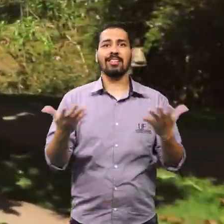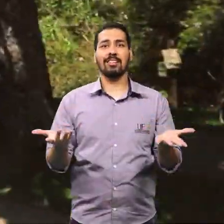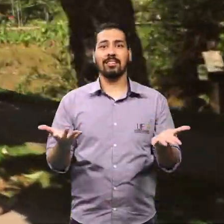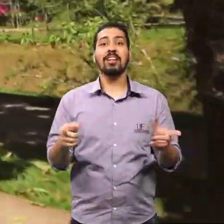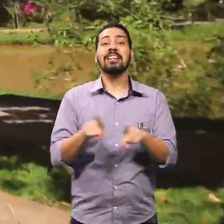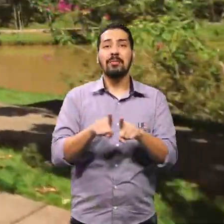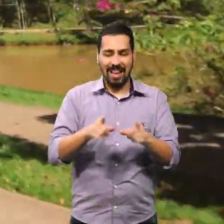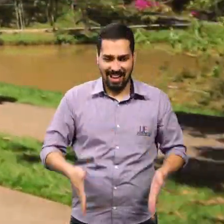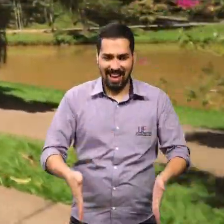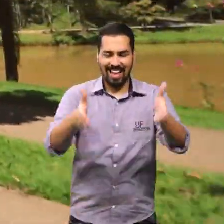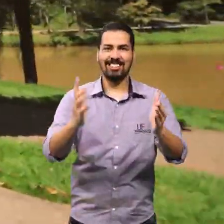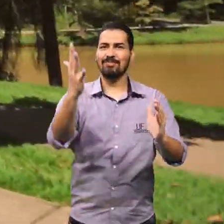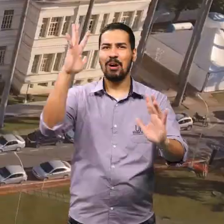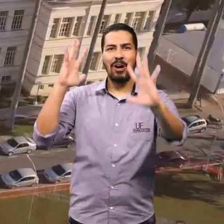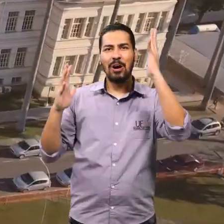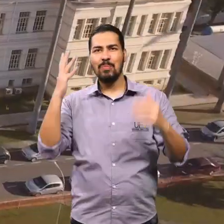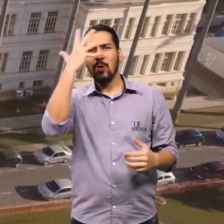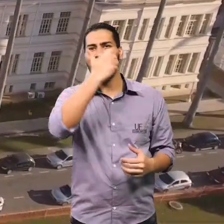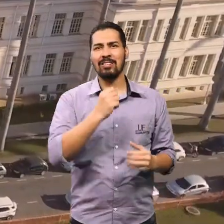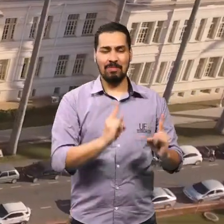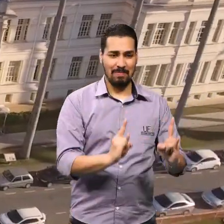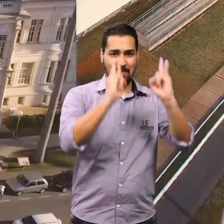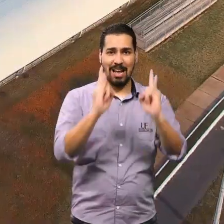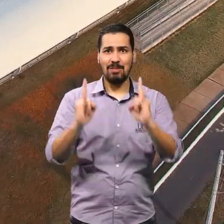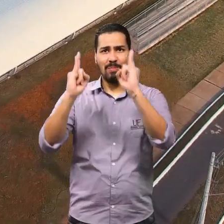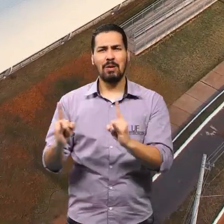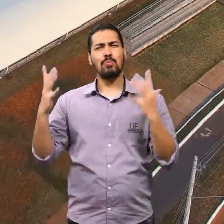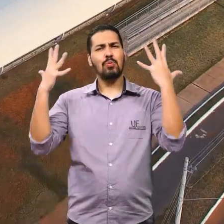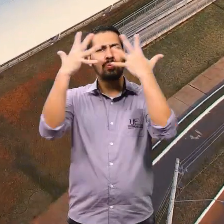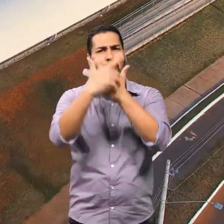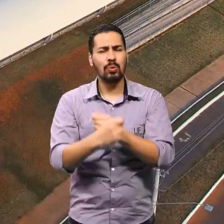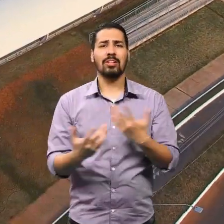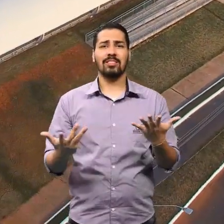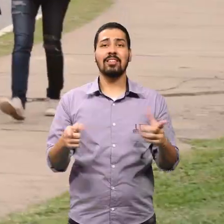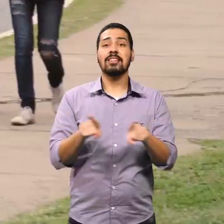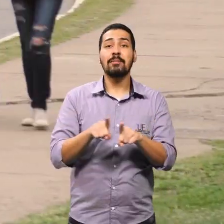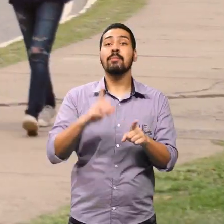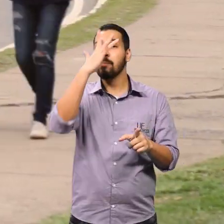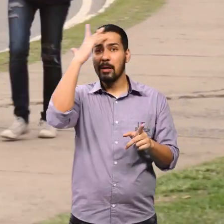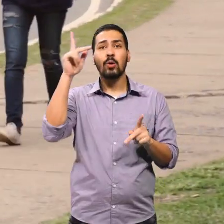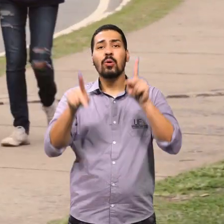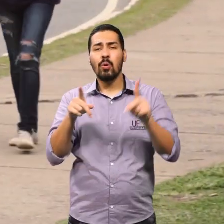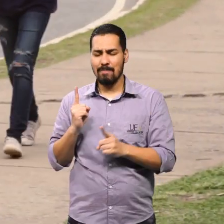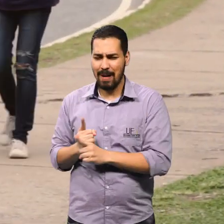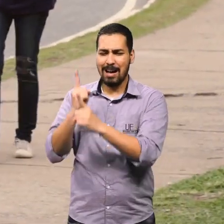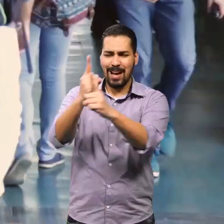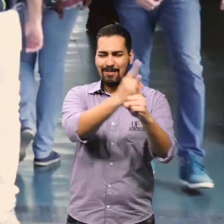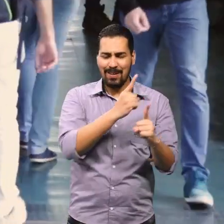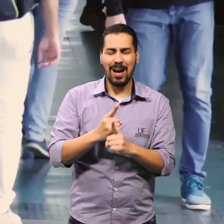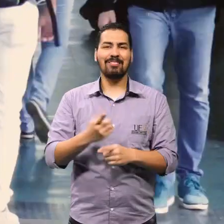Mostrou suas retas arborizadas, seus prédios históricos e modernos. Foi cenário de encontros e